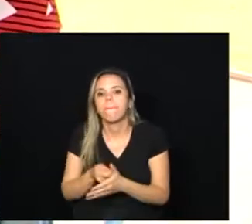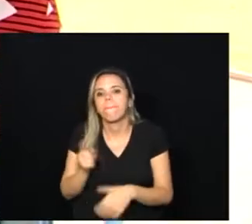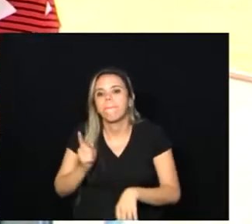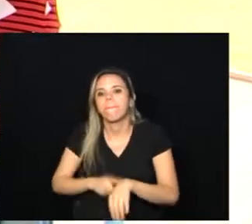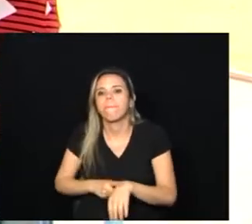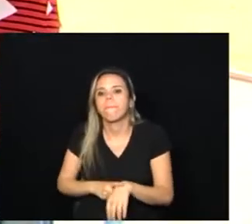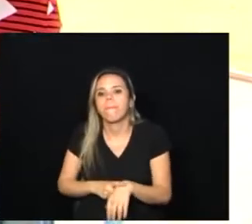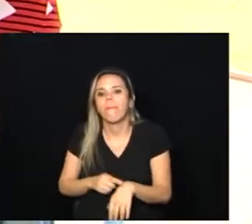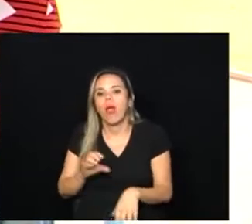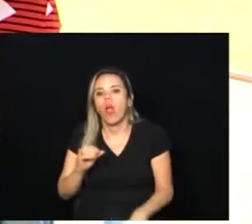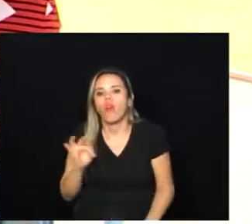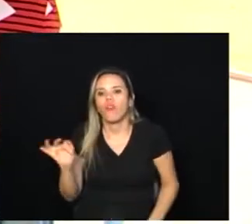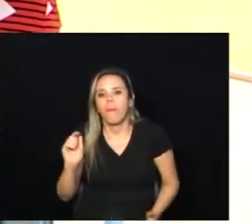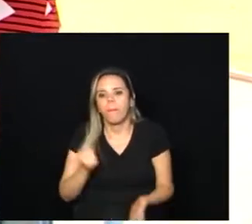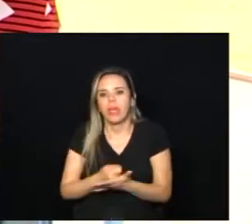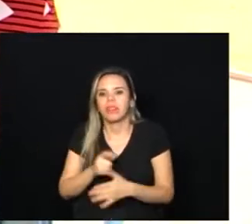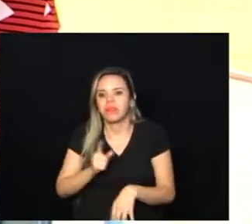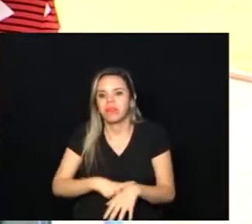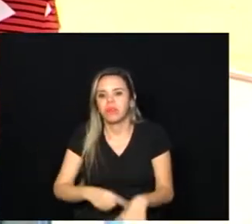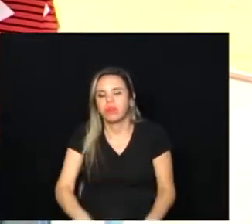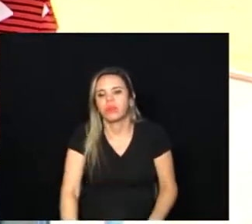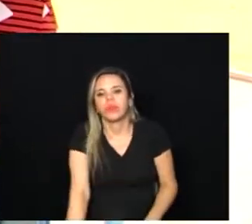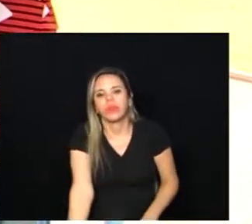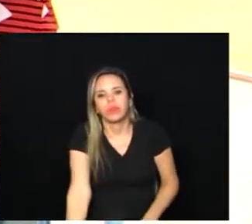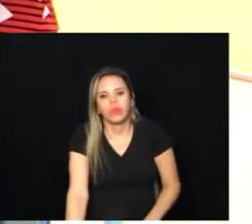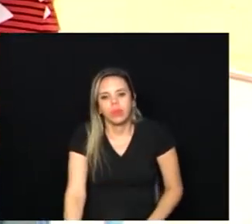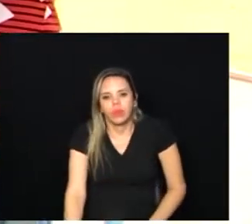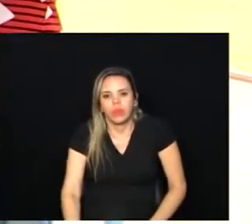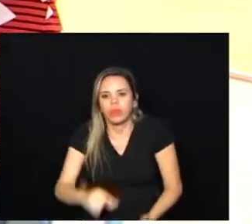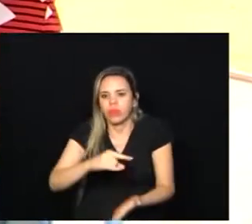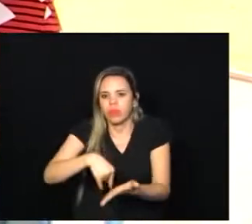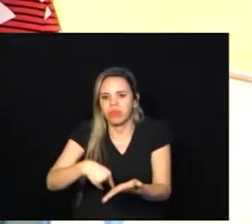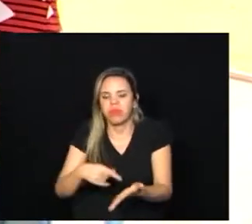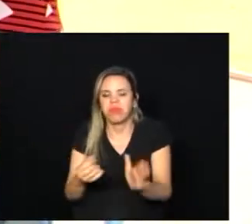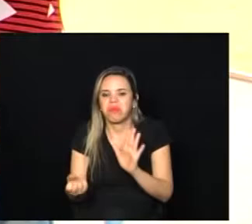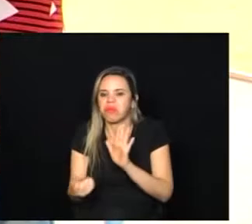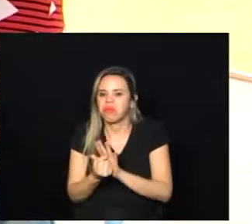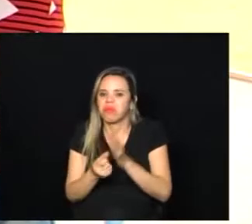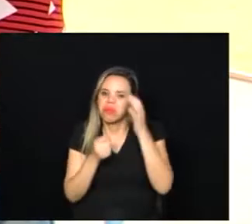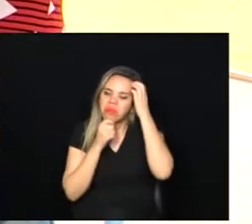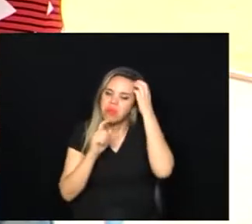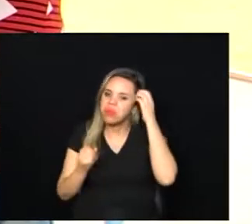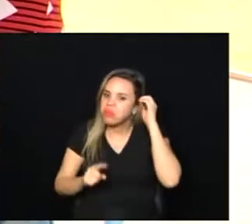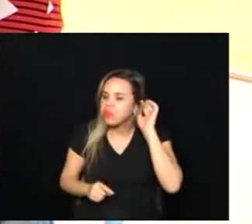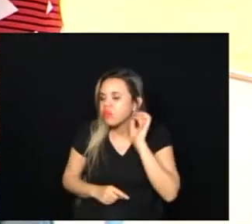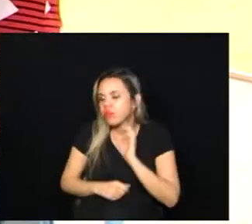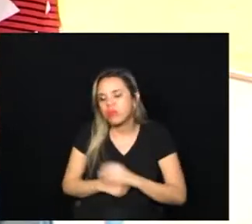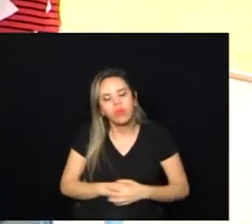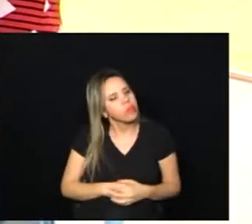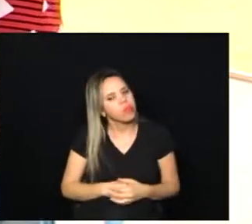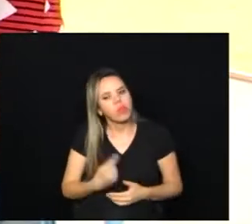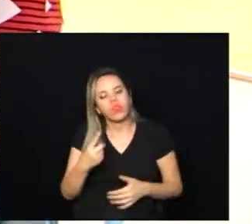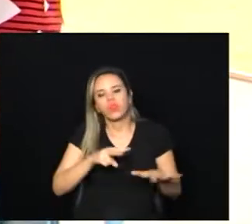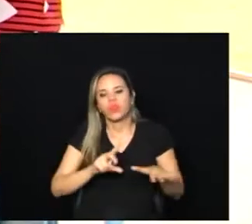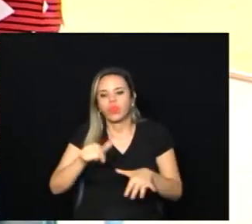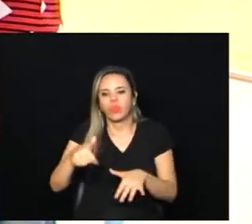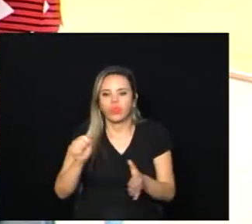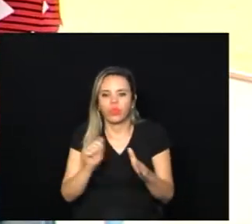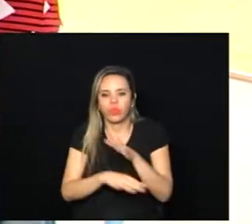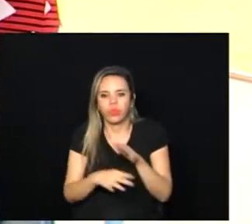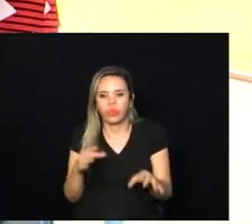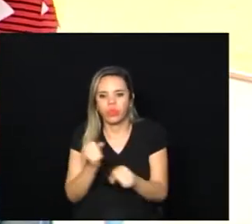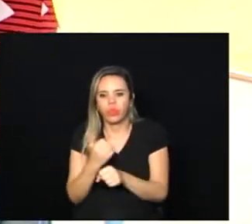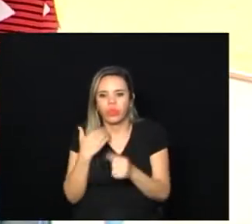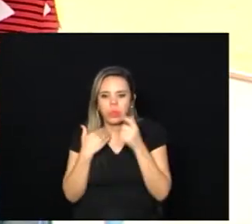gente. A OFA aqui paga na hora, entendeu? A gente não dá cheque simbólico, não dá daqui uma semana deposita na conta.